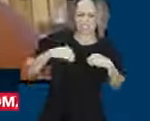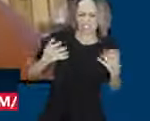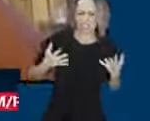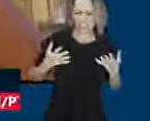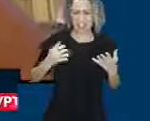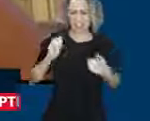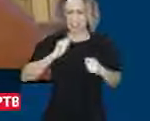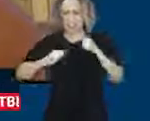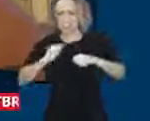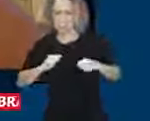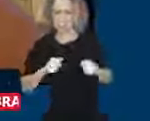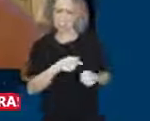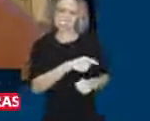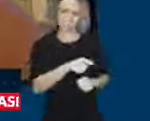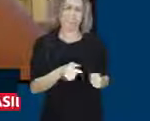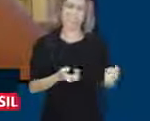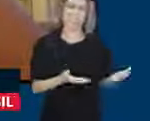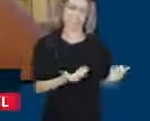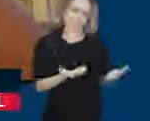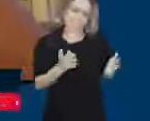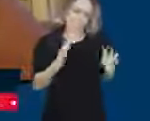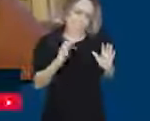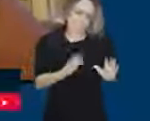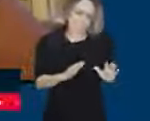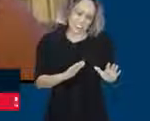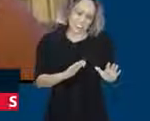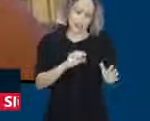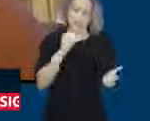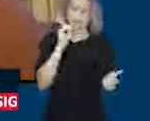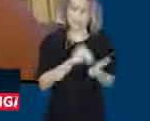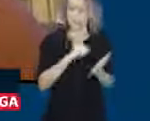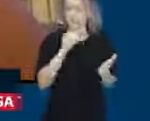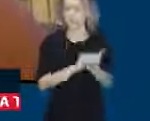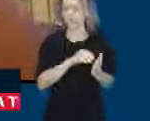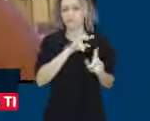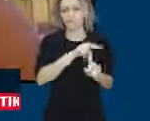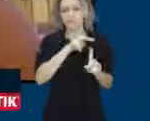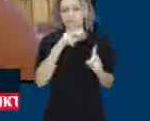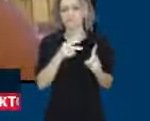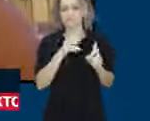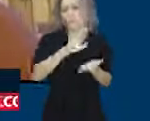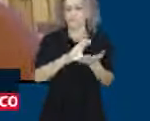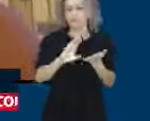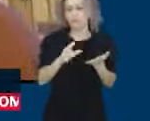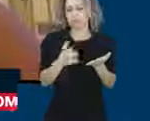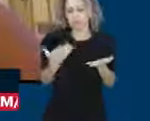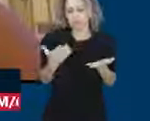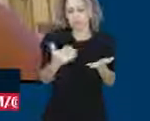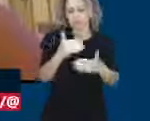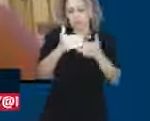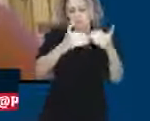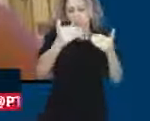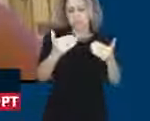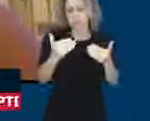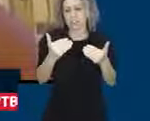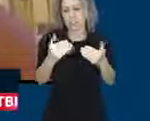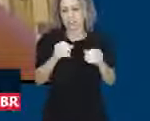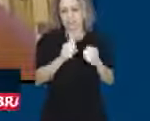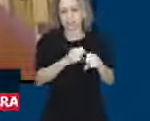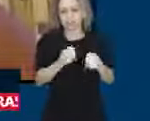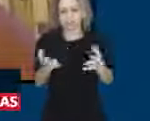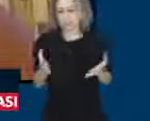ansiedade. Essa falta de perspectiva nos causa um medo que acaba paralisando a juventude. Isso é um